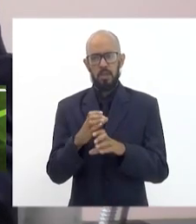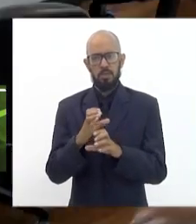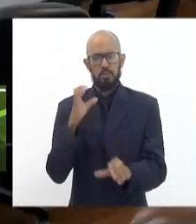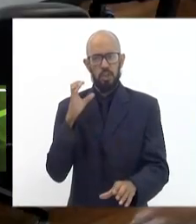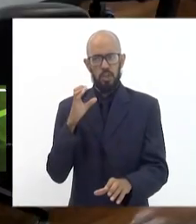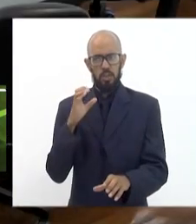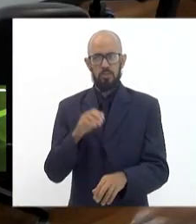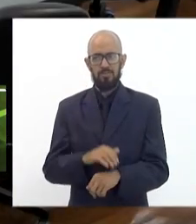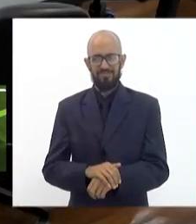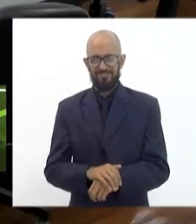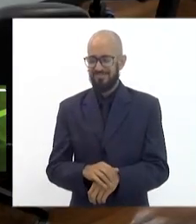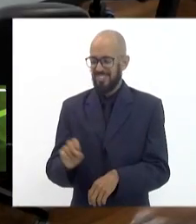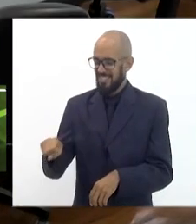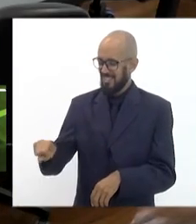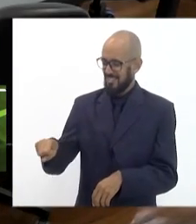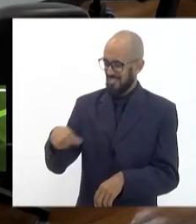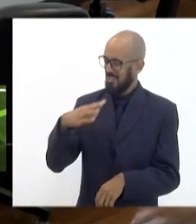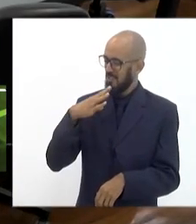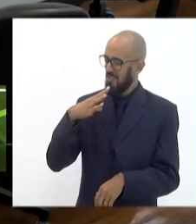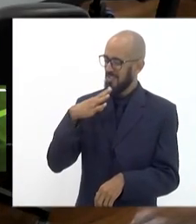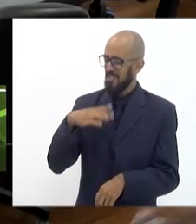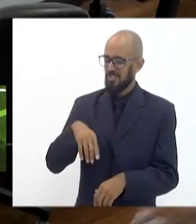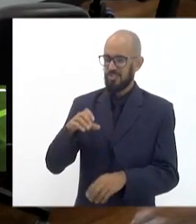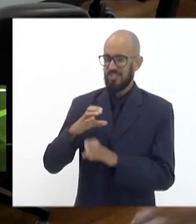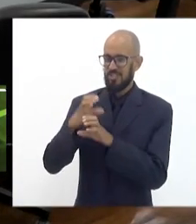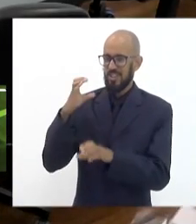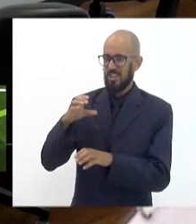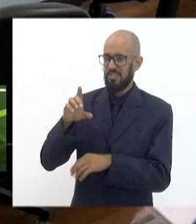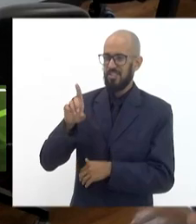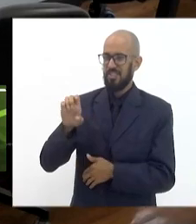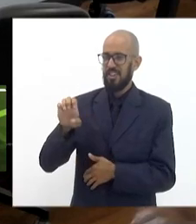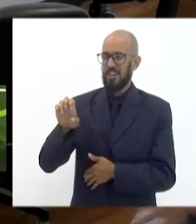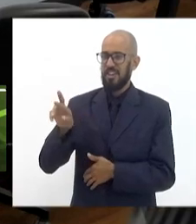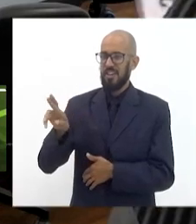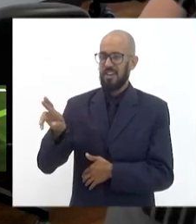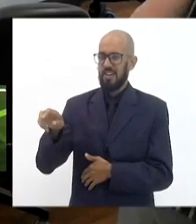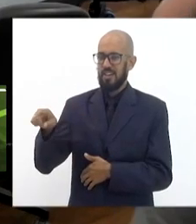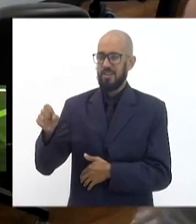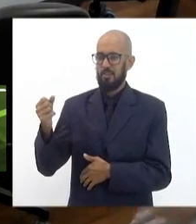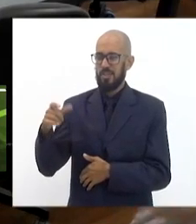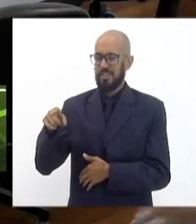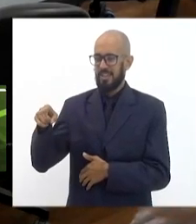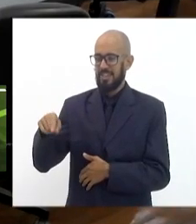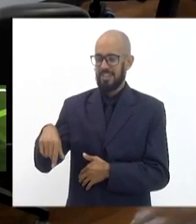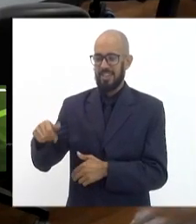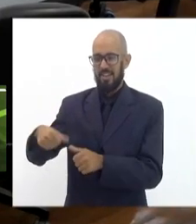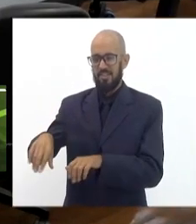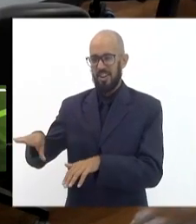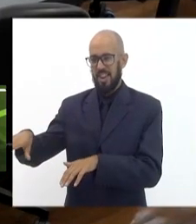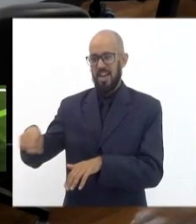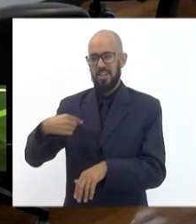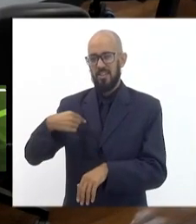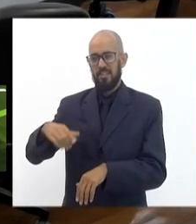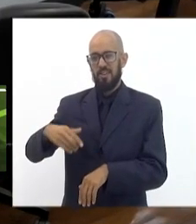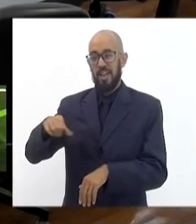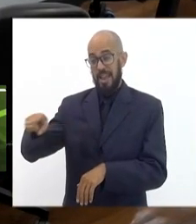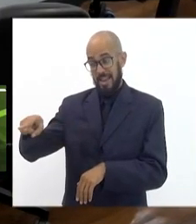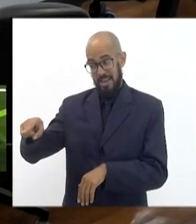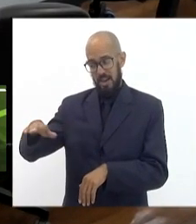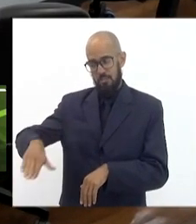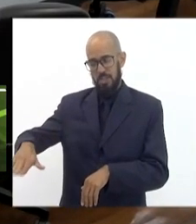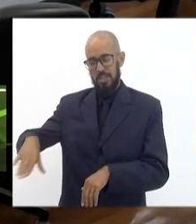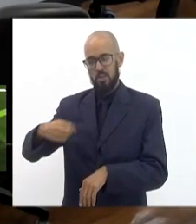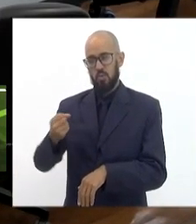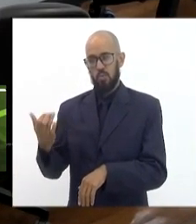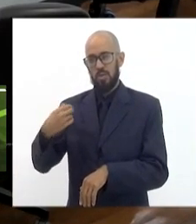eu conheço Engenheiro do DR Terra quando lá eu estava era um menino era verdade então quê que